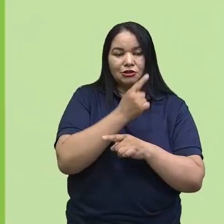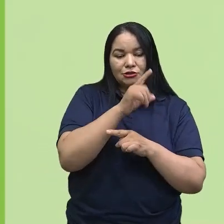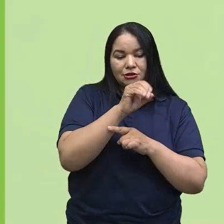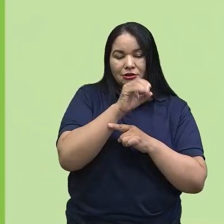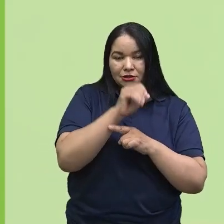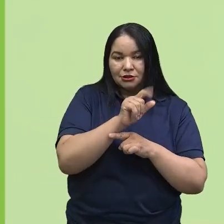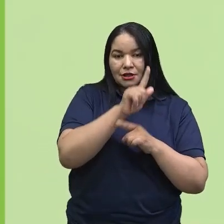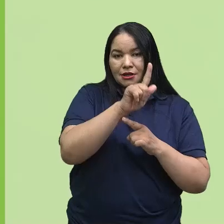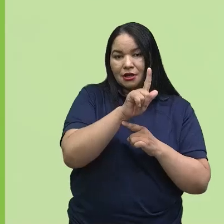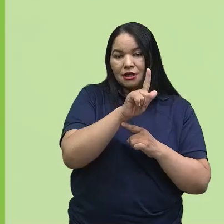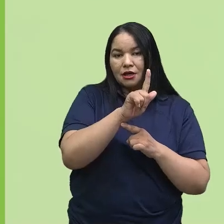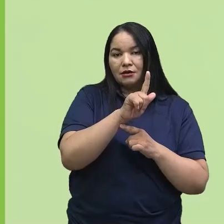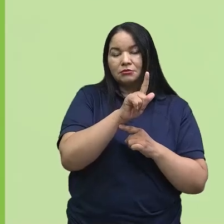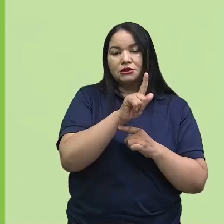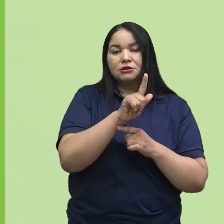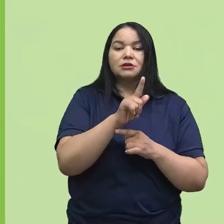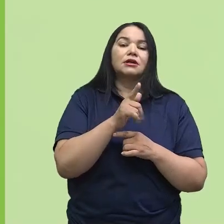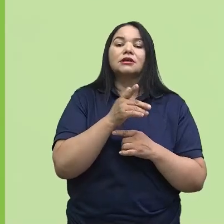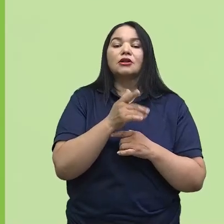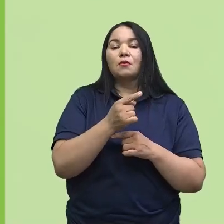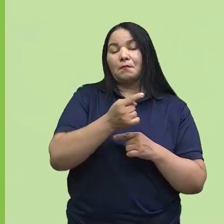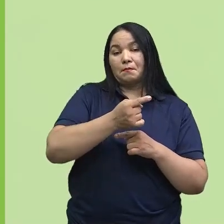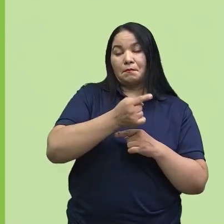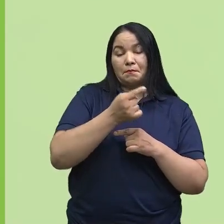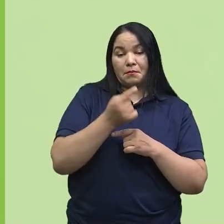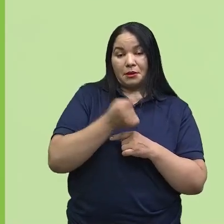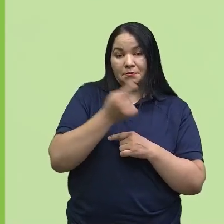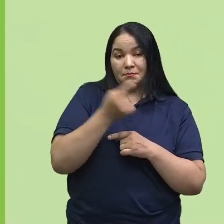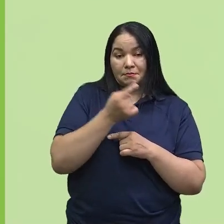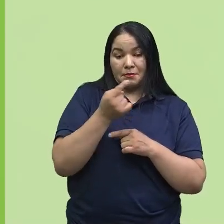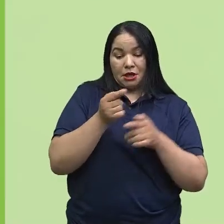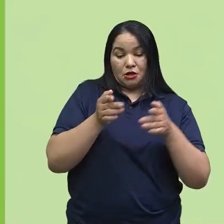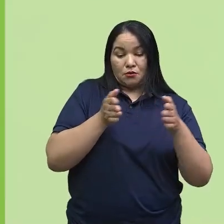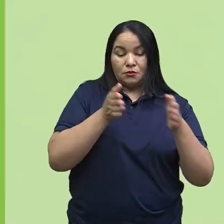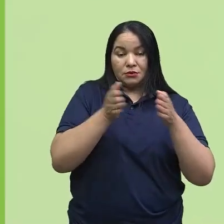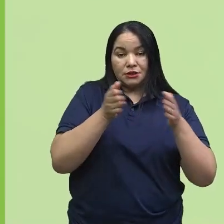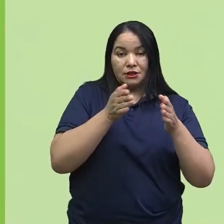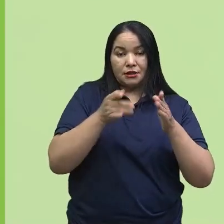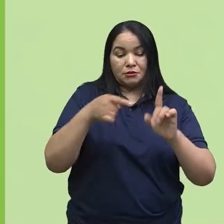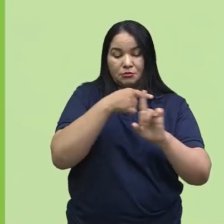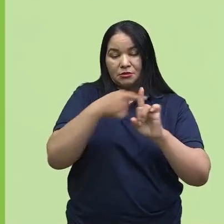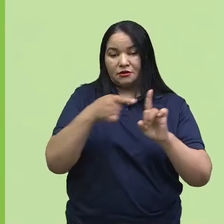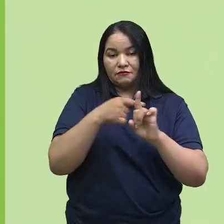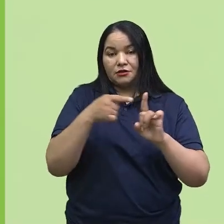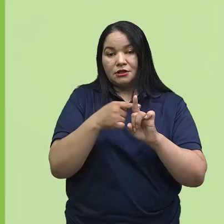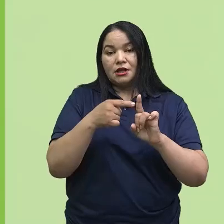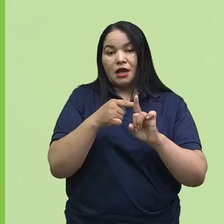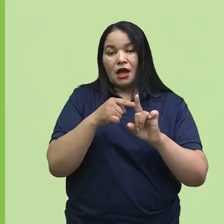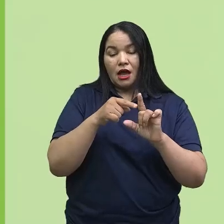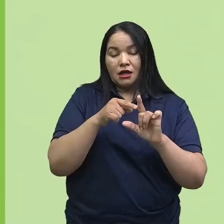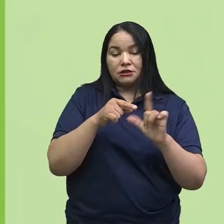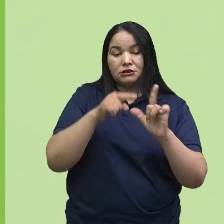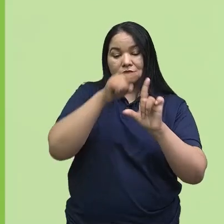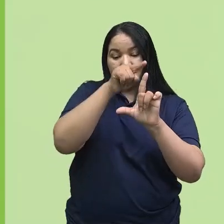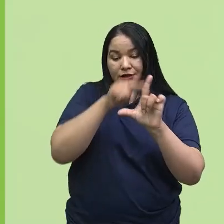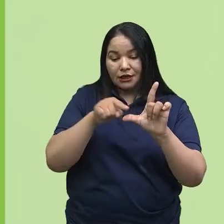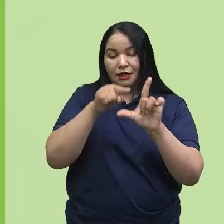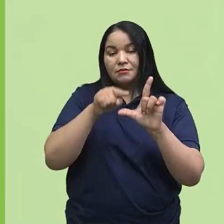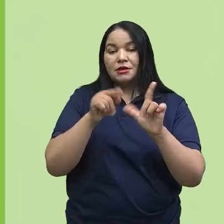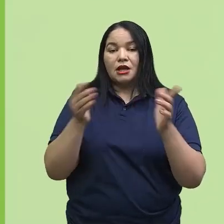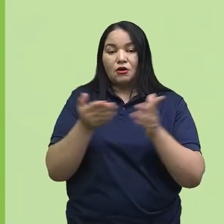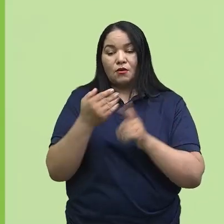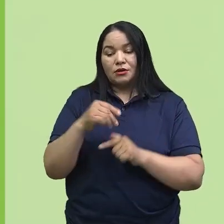desse material e o seu primeiro tempo de meia-vida aconteceu, apenas 50 gramas, né, desse